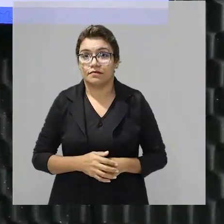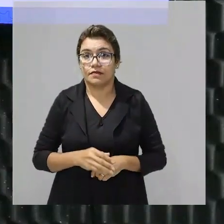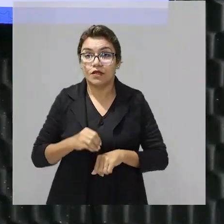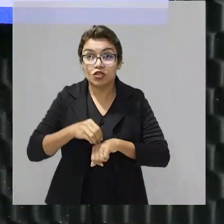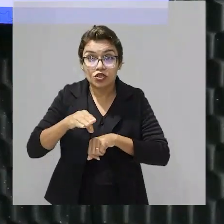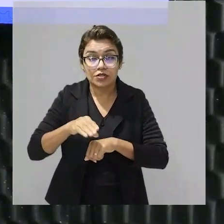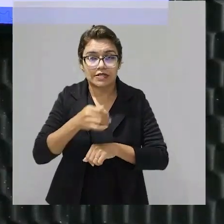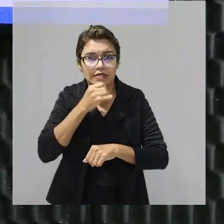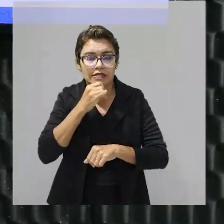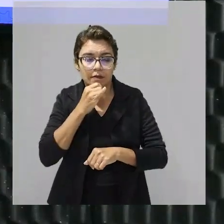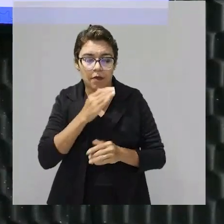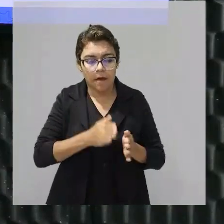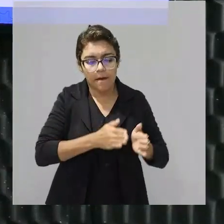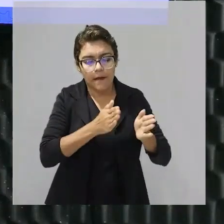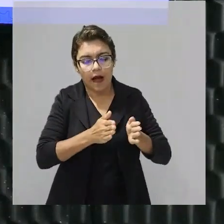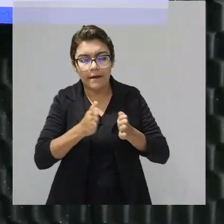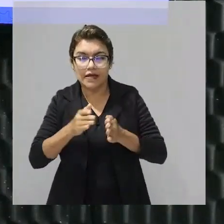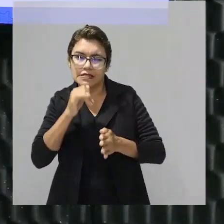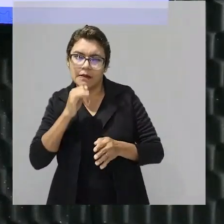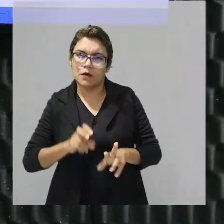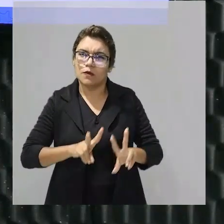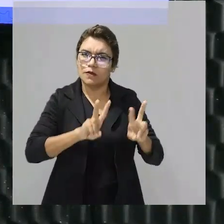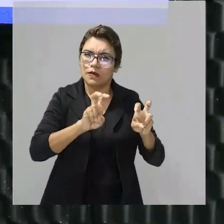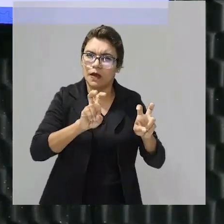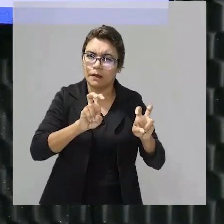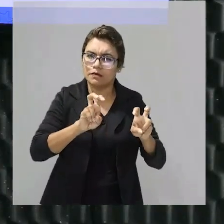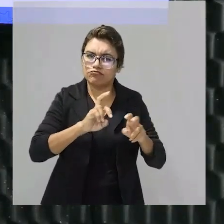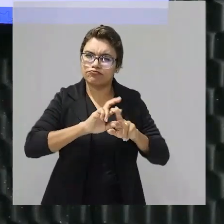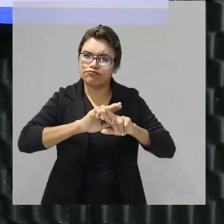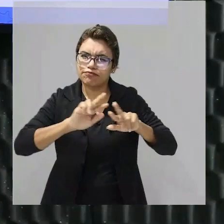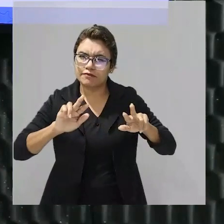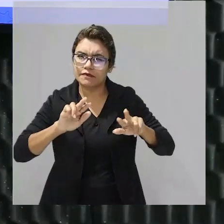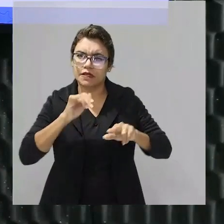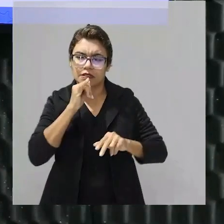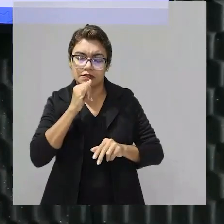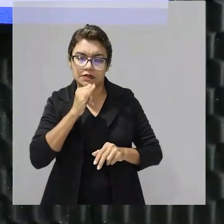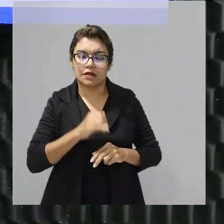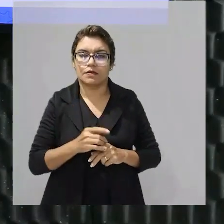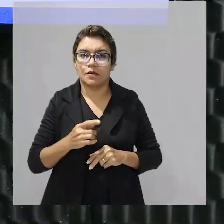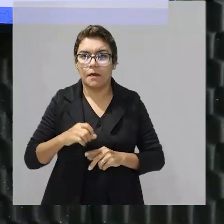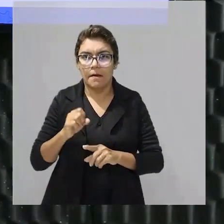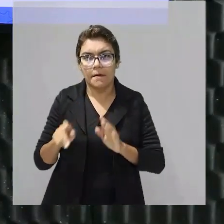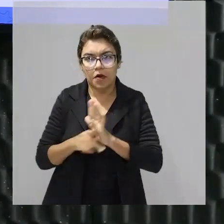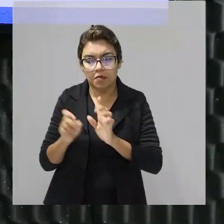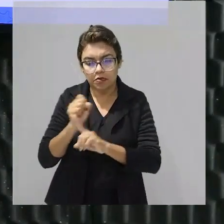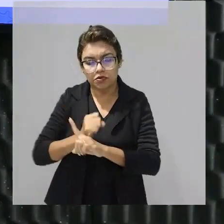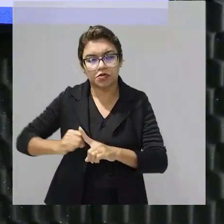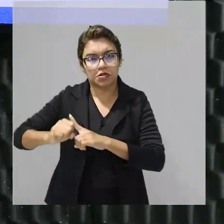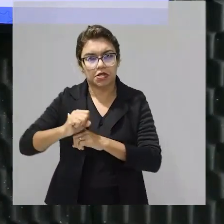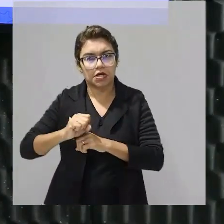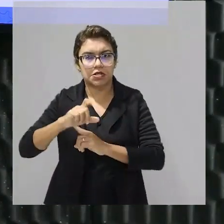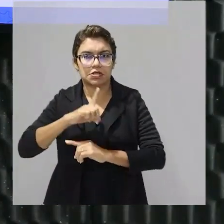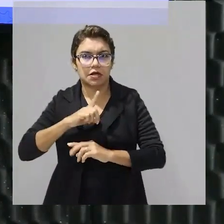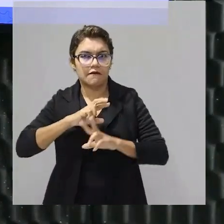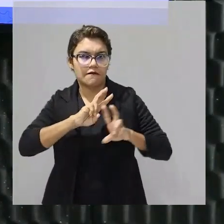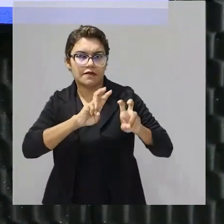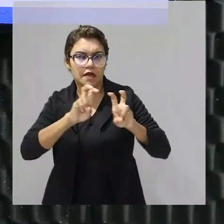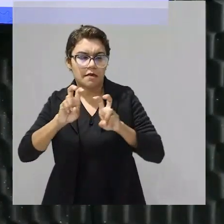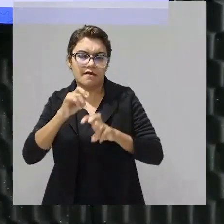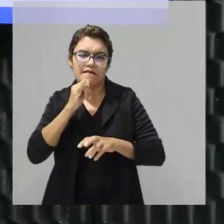a proposta de intervenção, seguindo os elementos. Quais são os elementos? Ação,